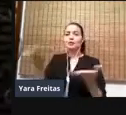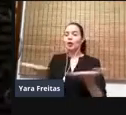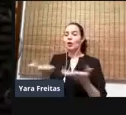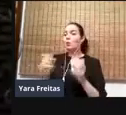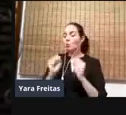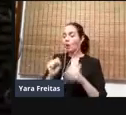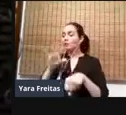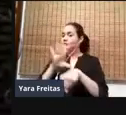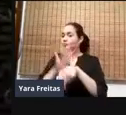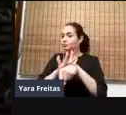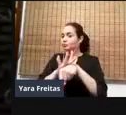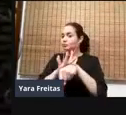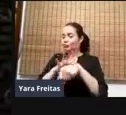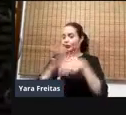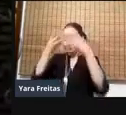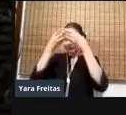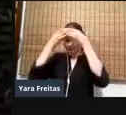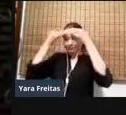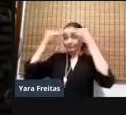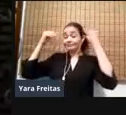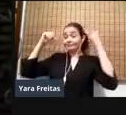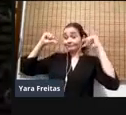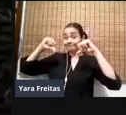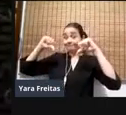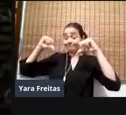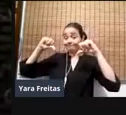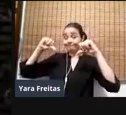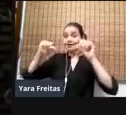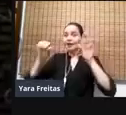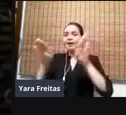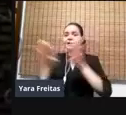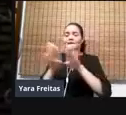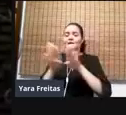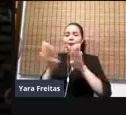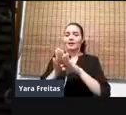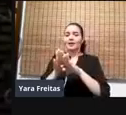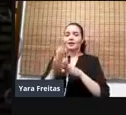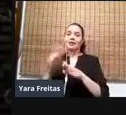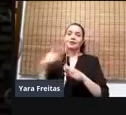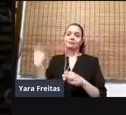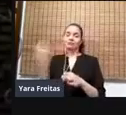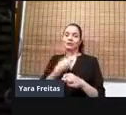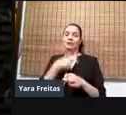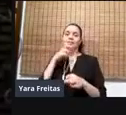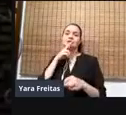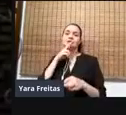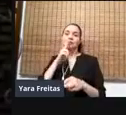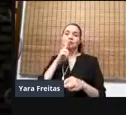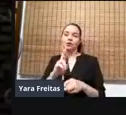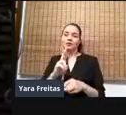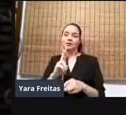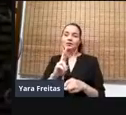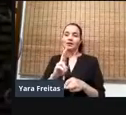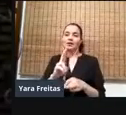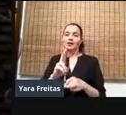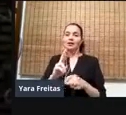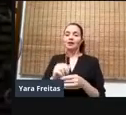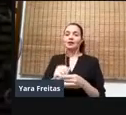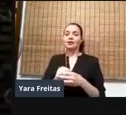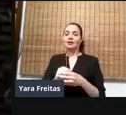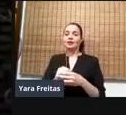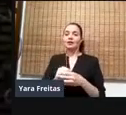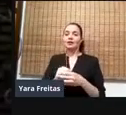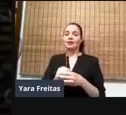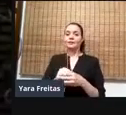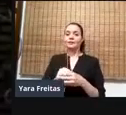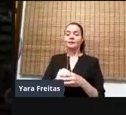de Alzheimer e nós temos as respostas para as perguntas na aula de hoje, tá?